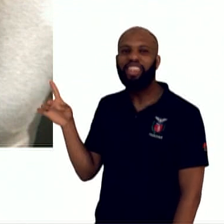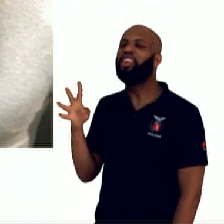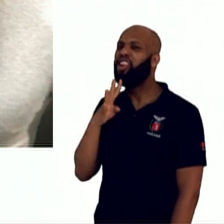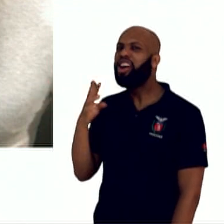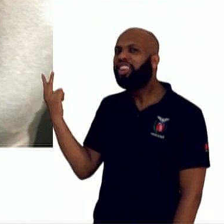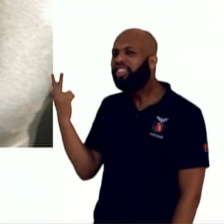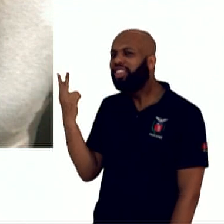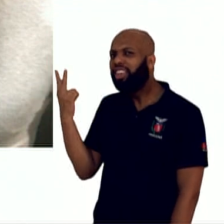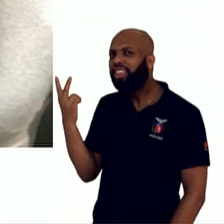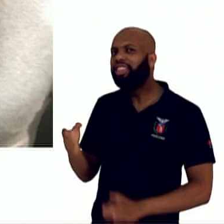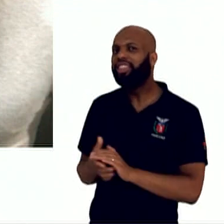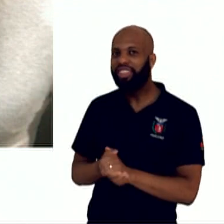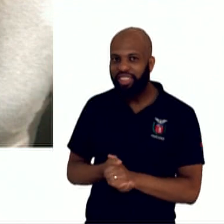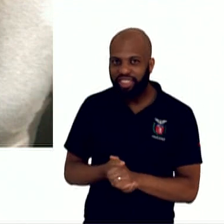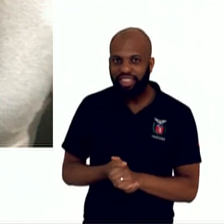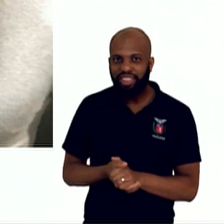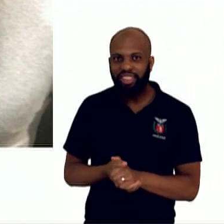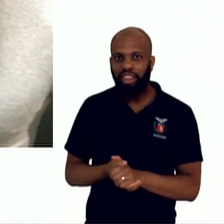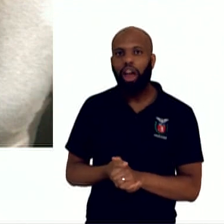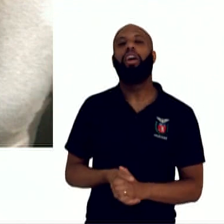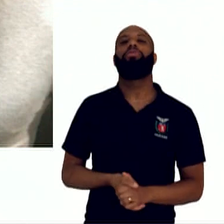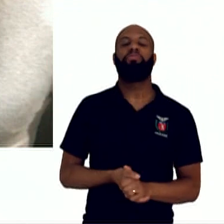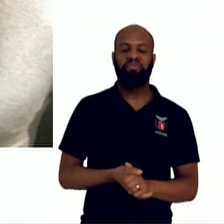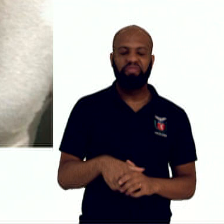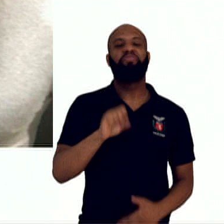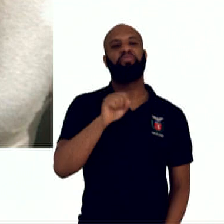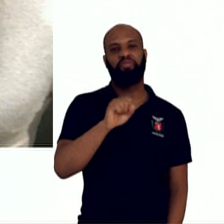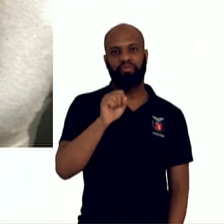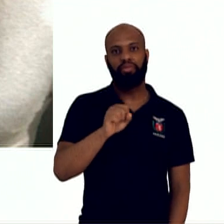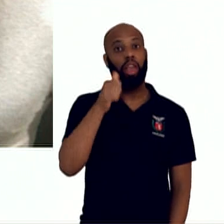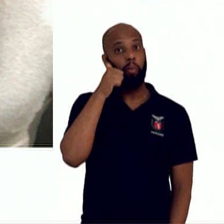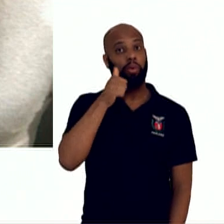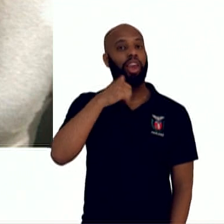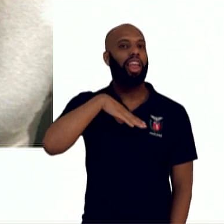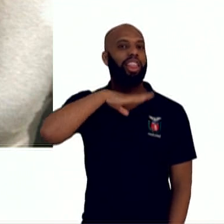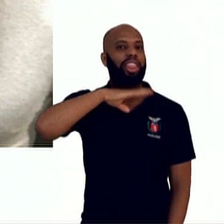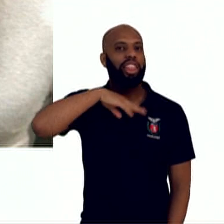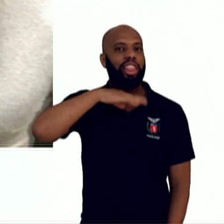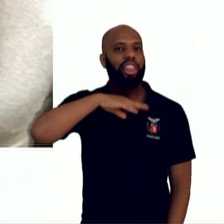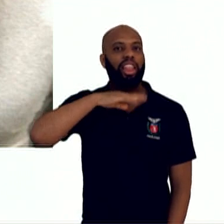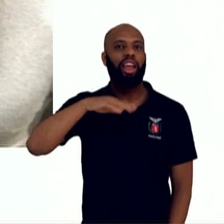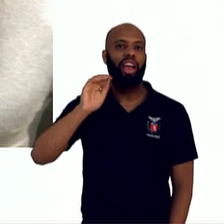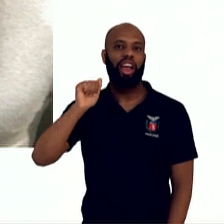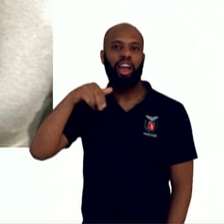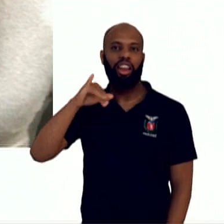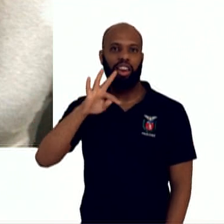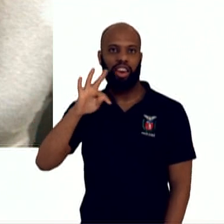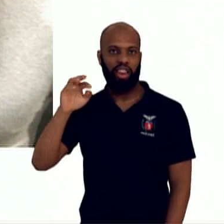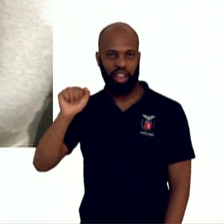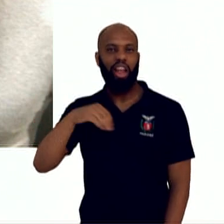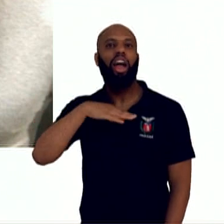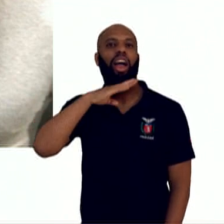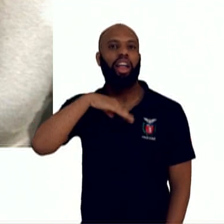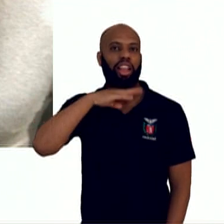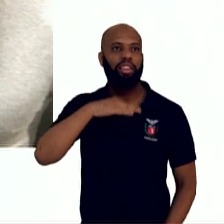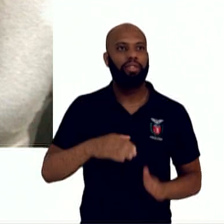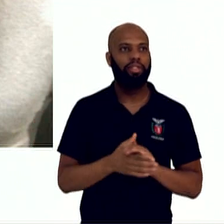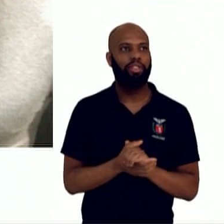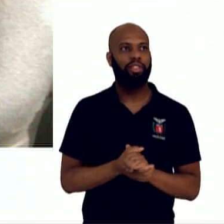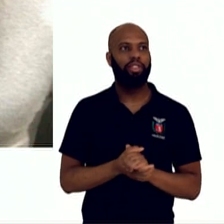Conhecem esses dois? Ah, muito bem, né? A Anitta, né? E...